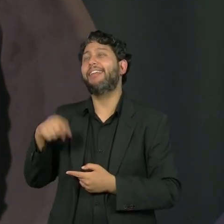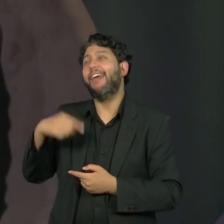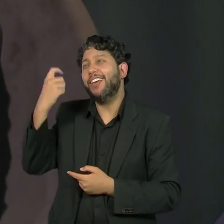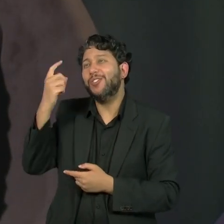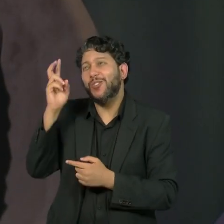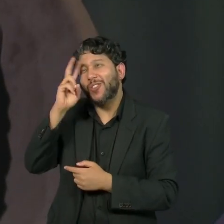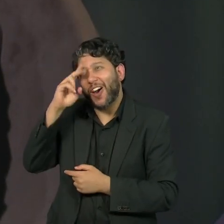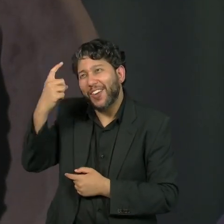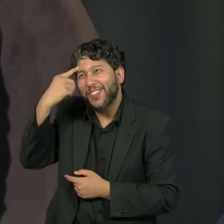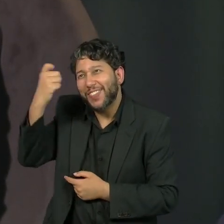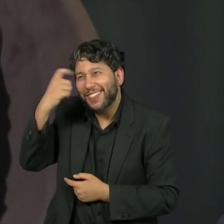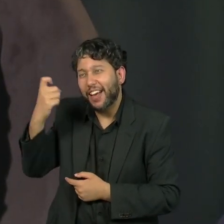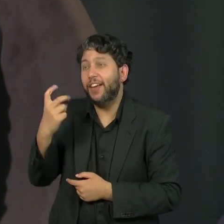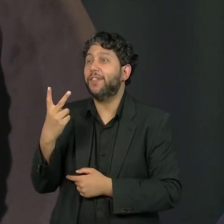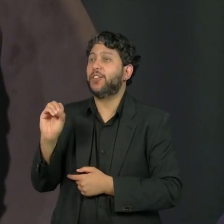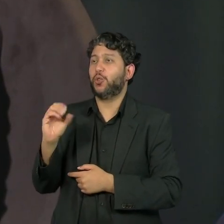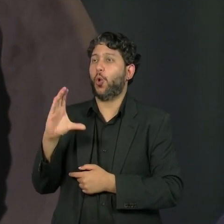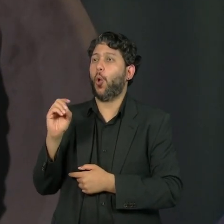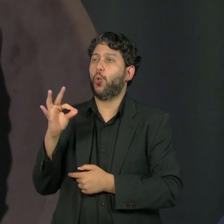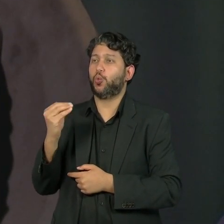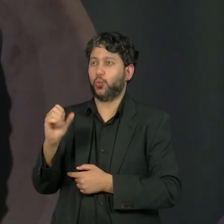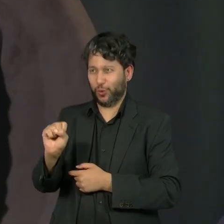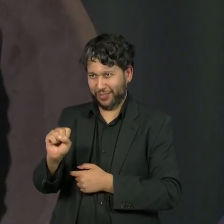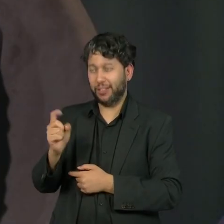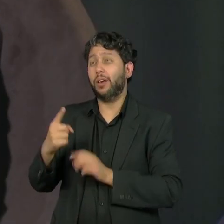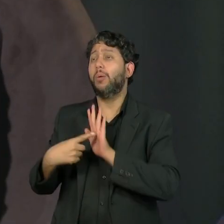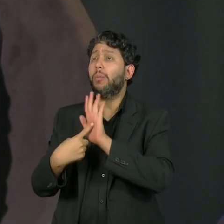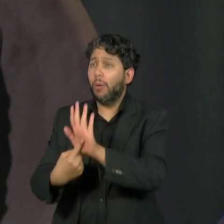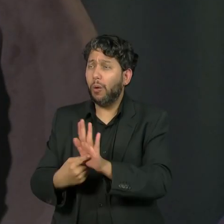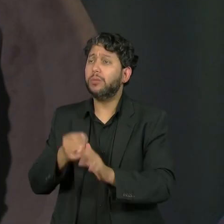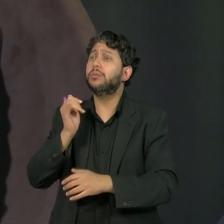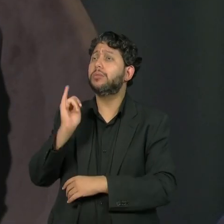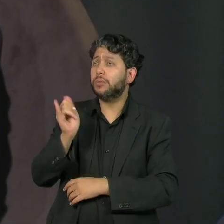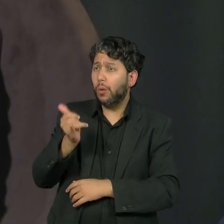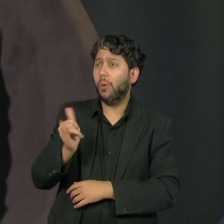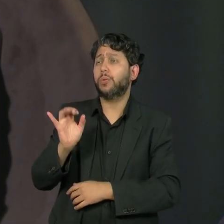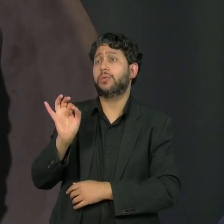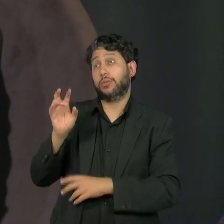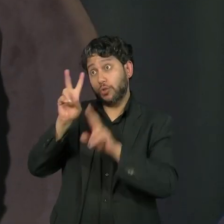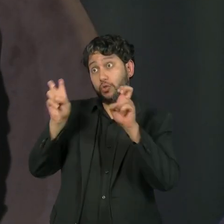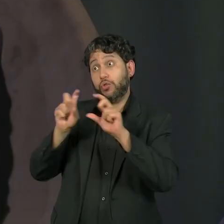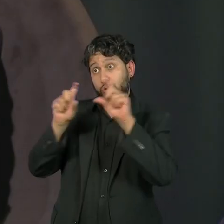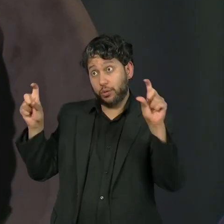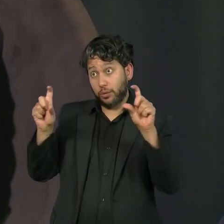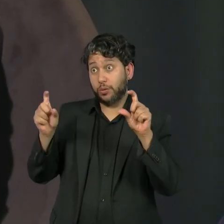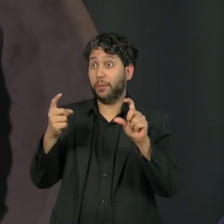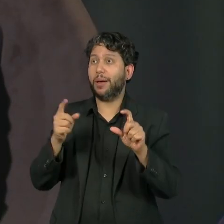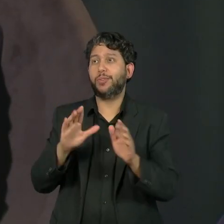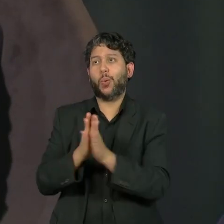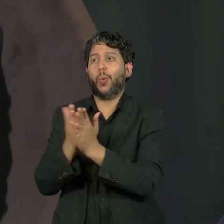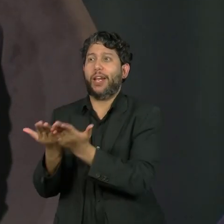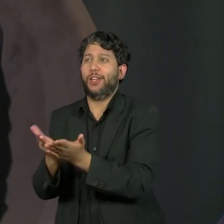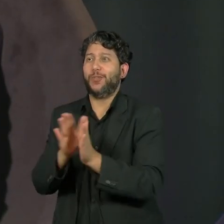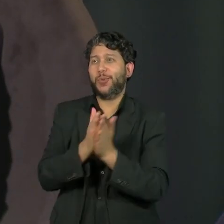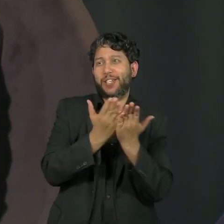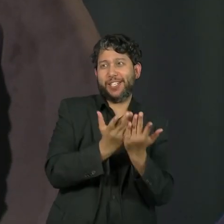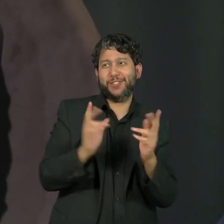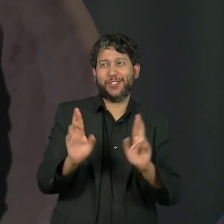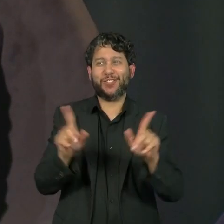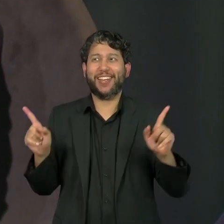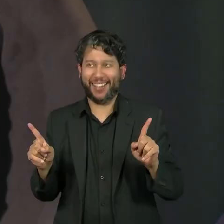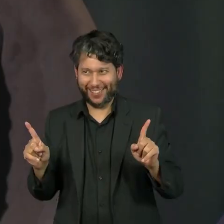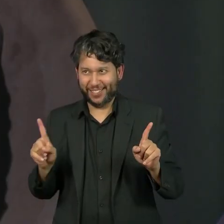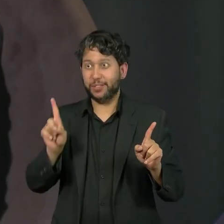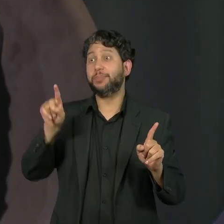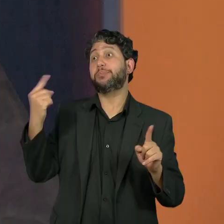histórias diversas, 20 contos, em que eu falo sobre detalhes que têm a ver com esse título aí, mas o outro realmente eu conto a minha história, a história de pessoas que